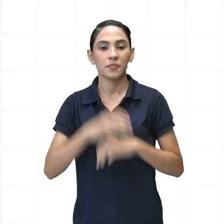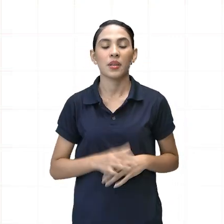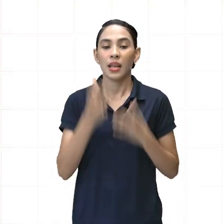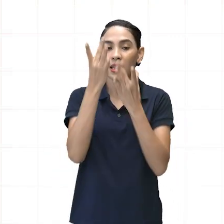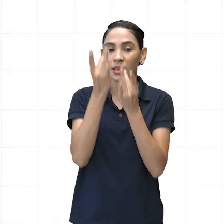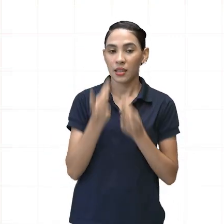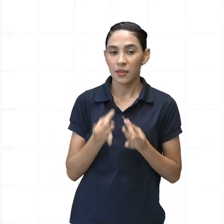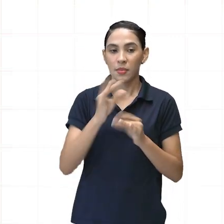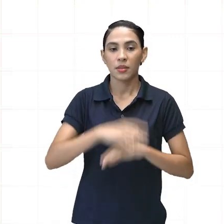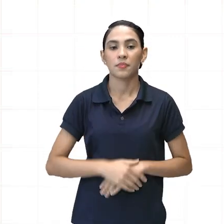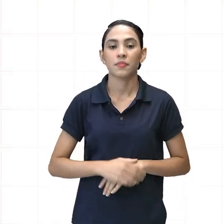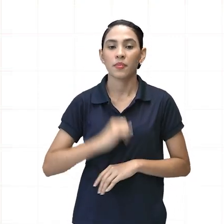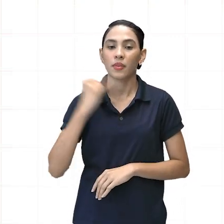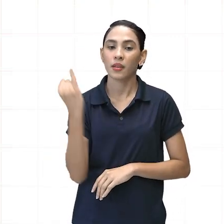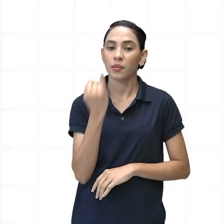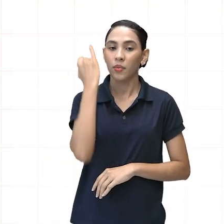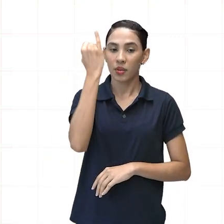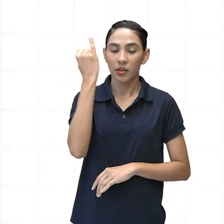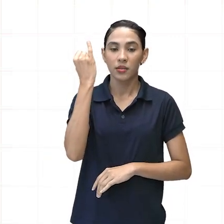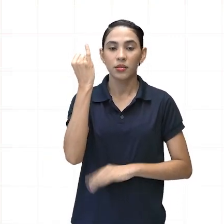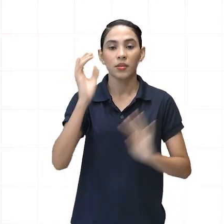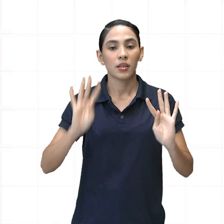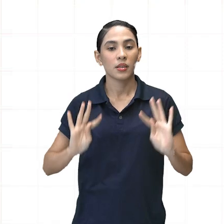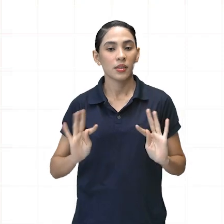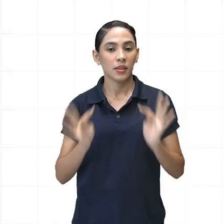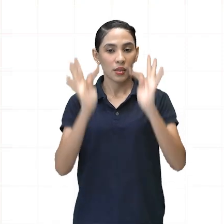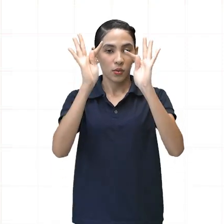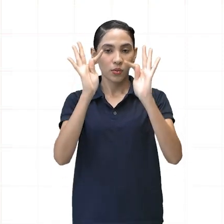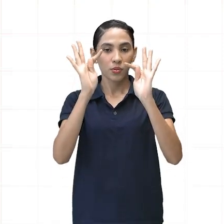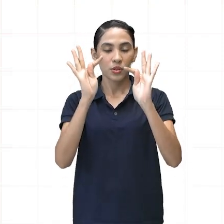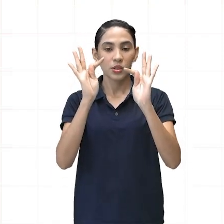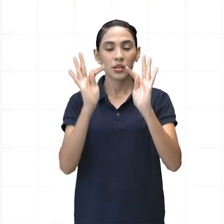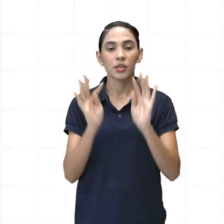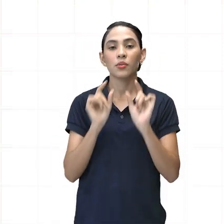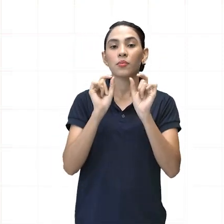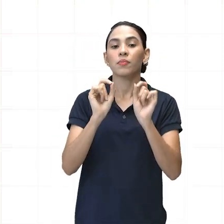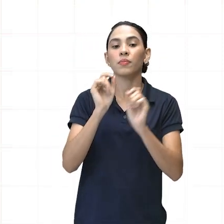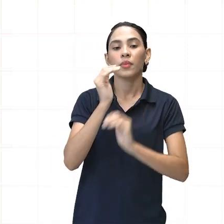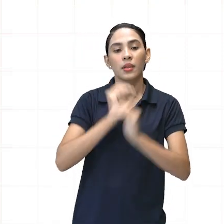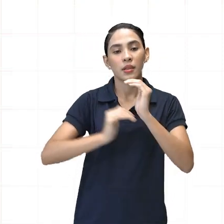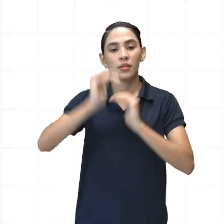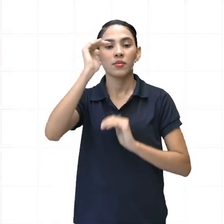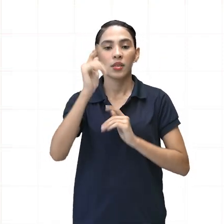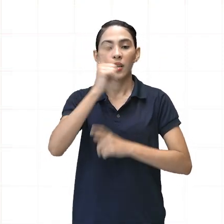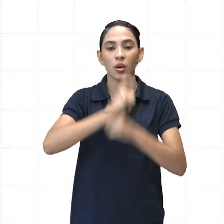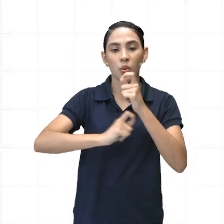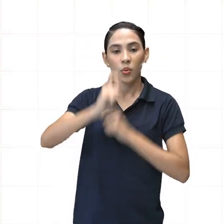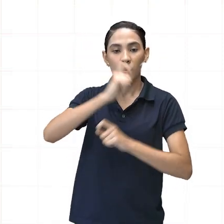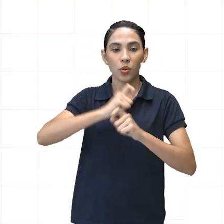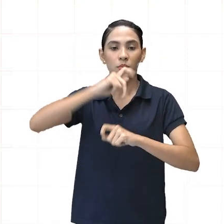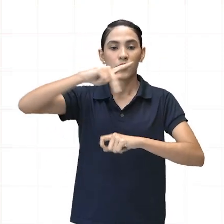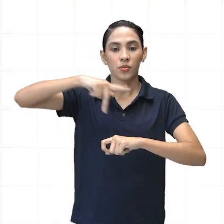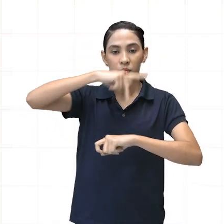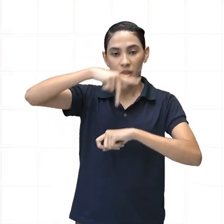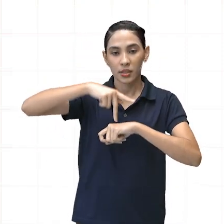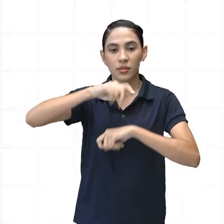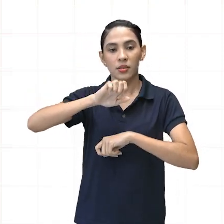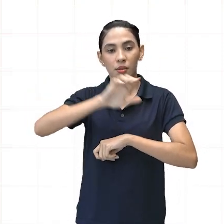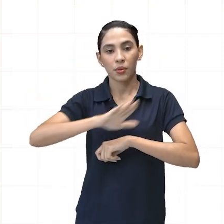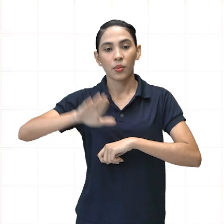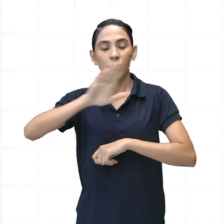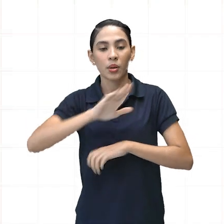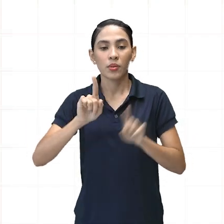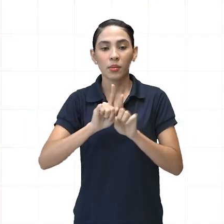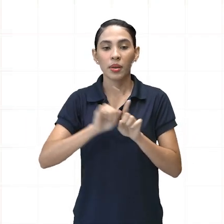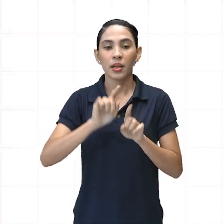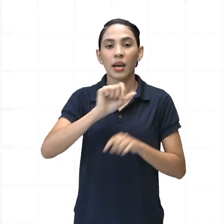E o detalhamento: a importância da tecnologia para o desenvolvimento econômico dos países